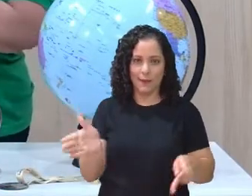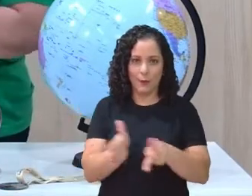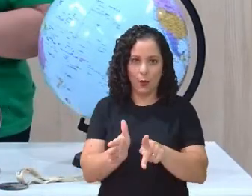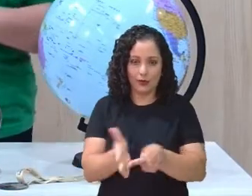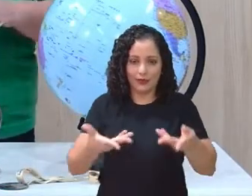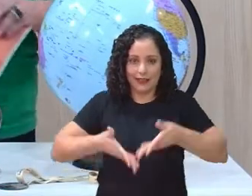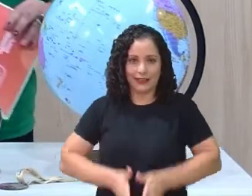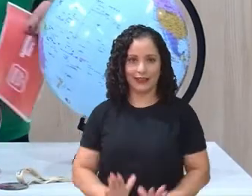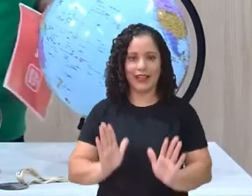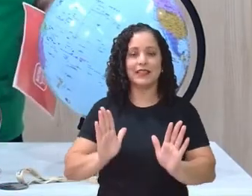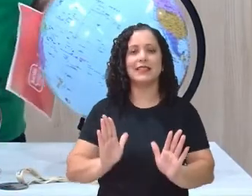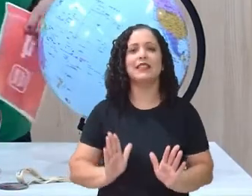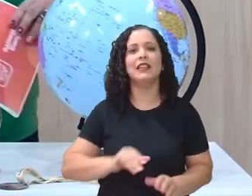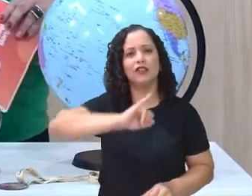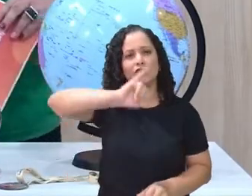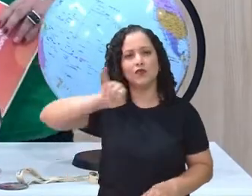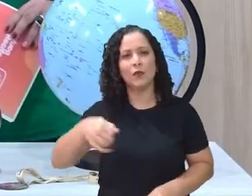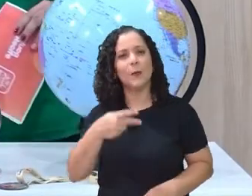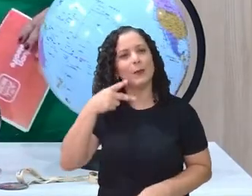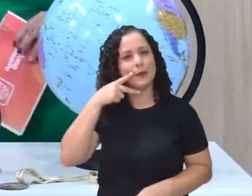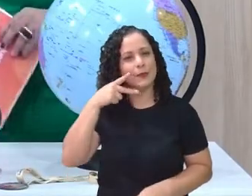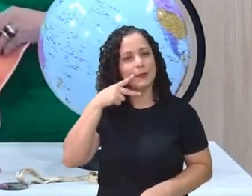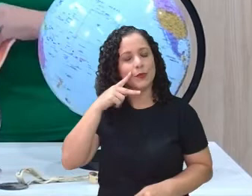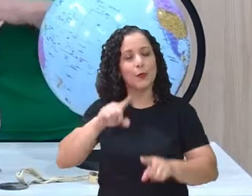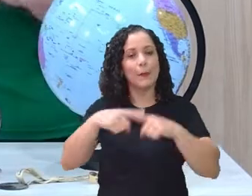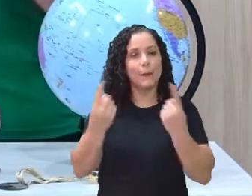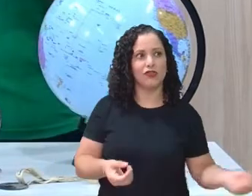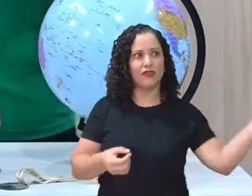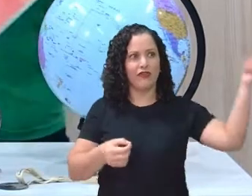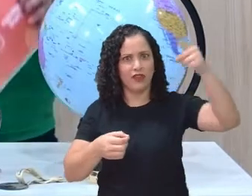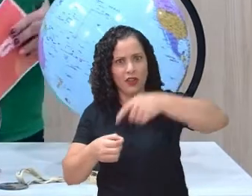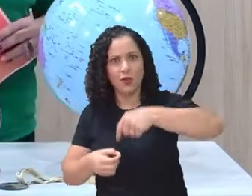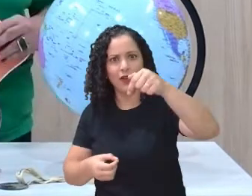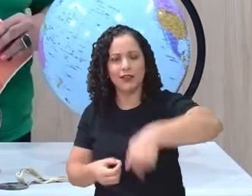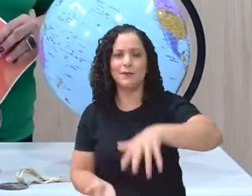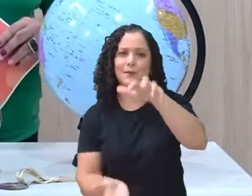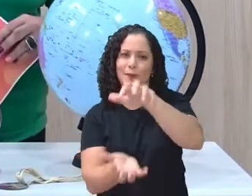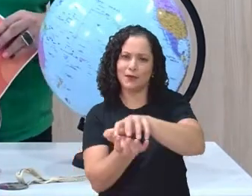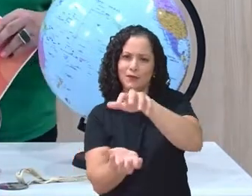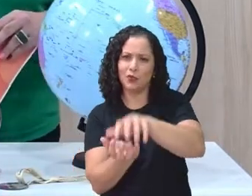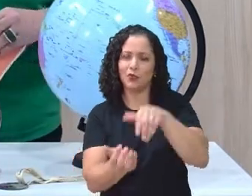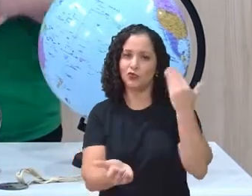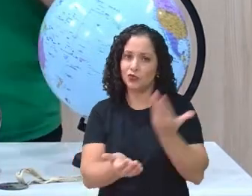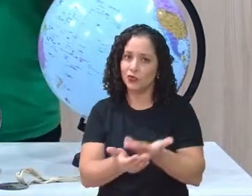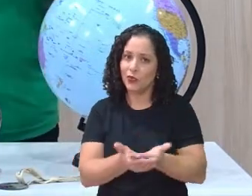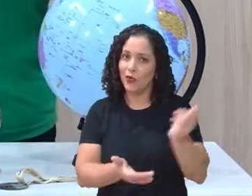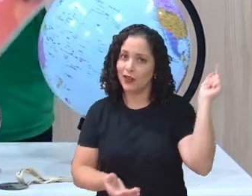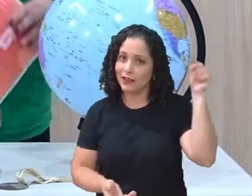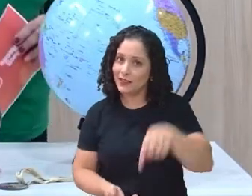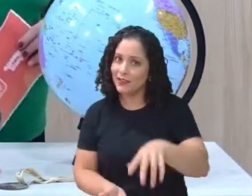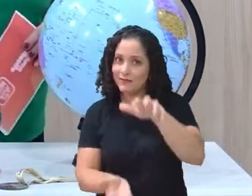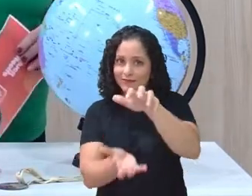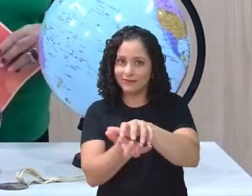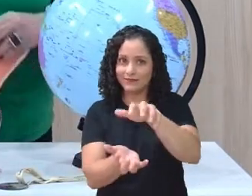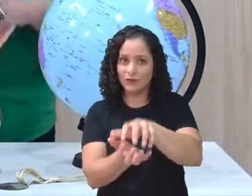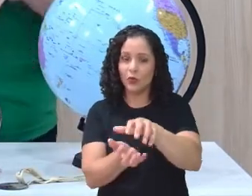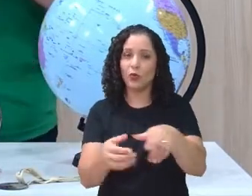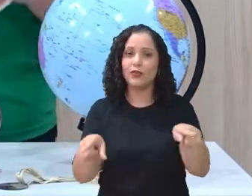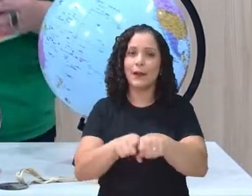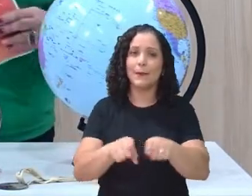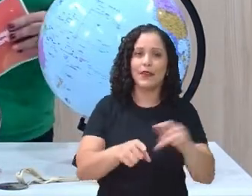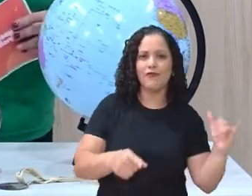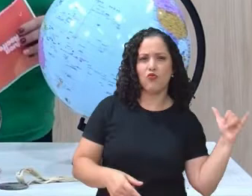Sueli veio para a Universidade Federal de Pernambuco, né, e fez seus estudos aqui, viajou para a França,